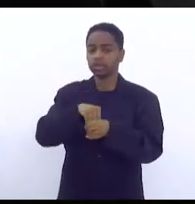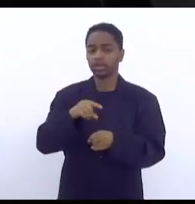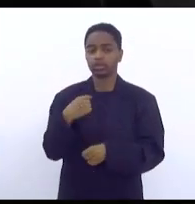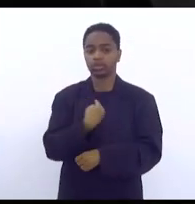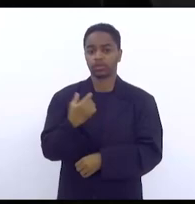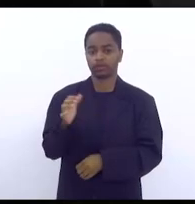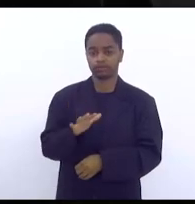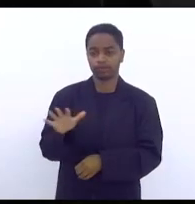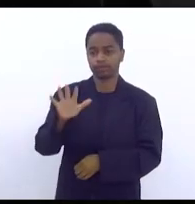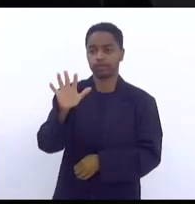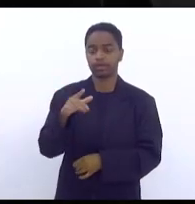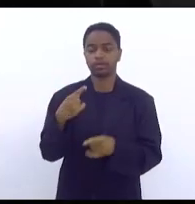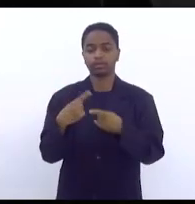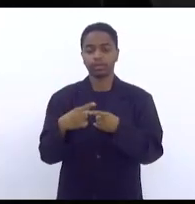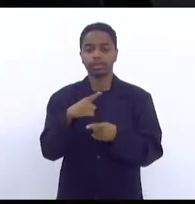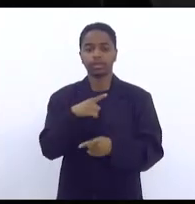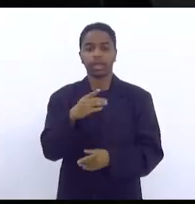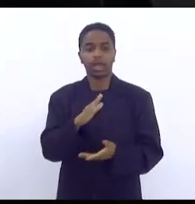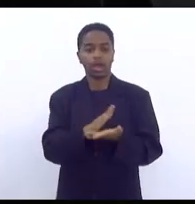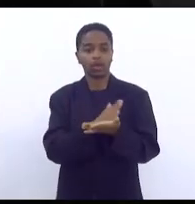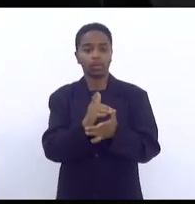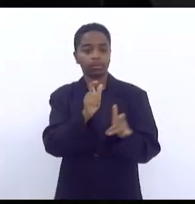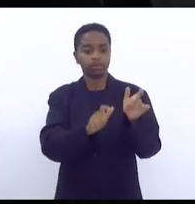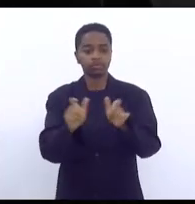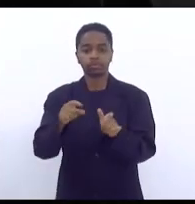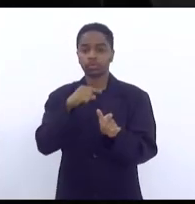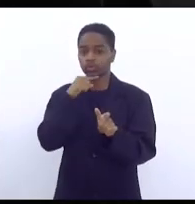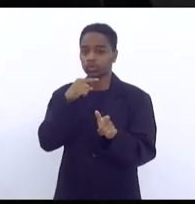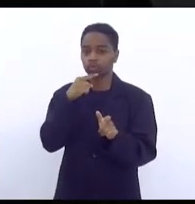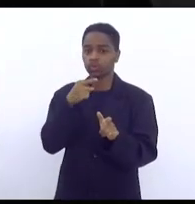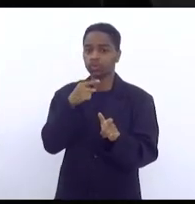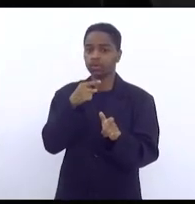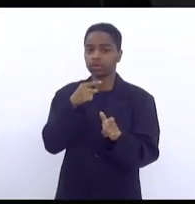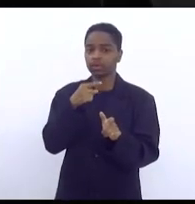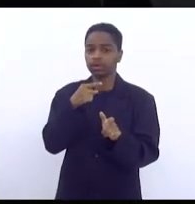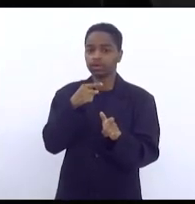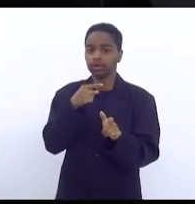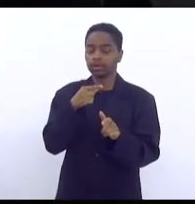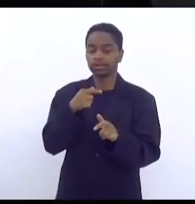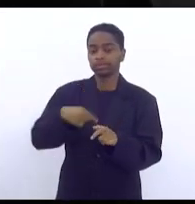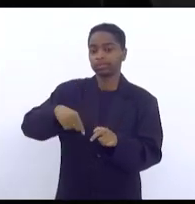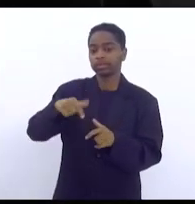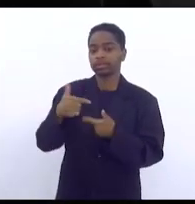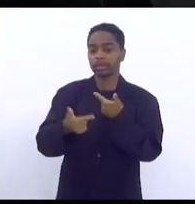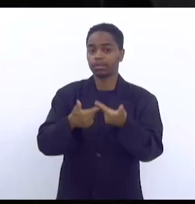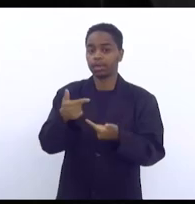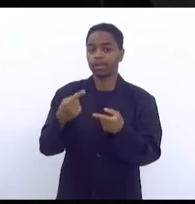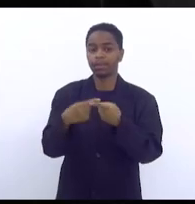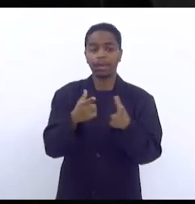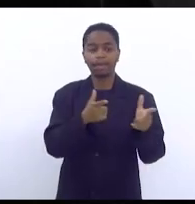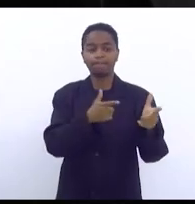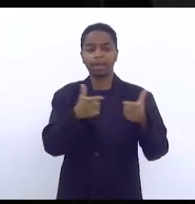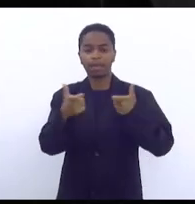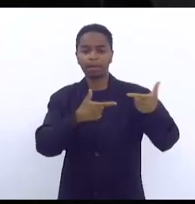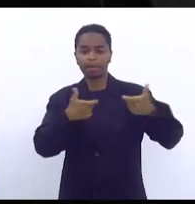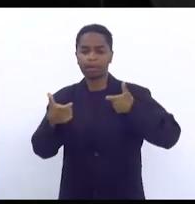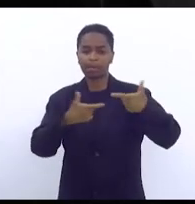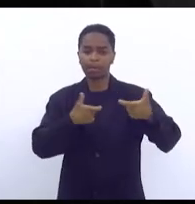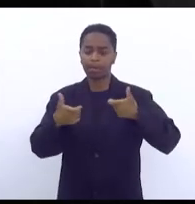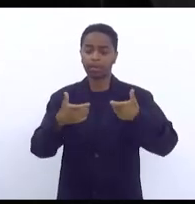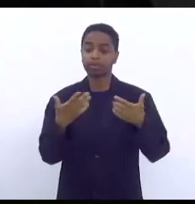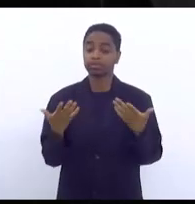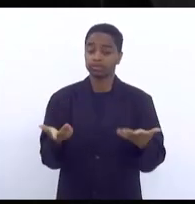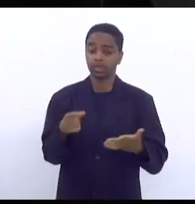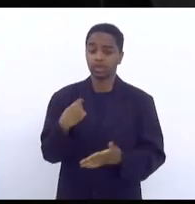favelas teve companheiras nossas que não poderia não poderam nem sair para Campo porque tava tendo tiroteio e a gente